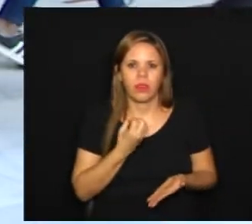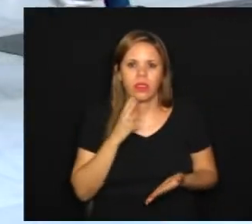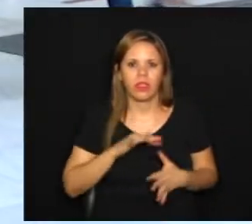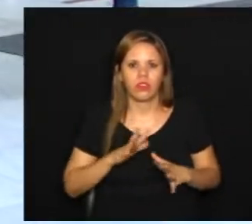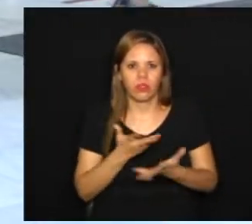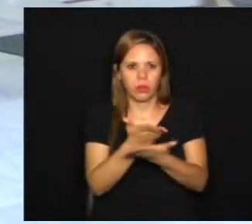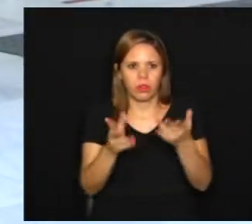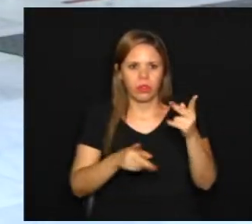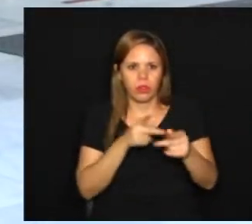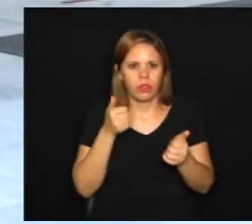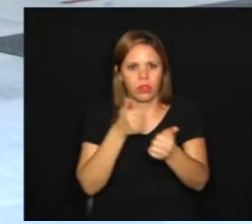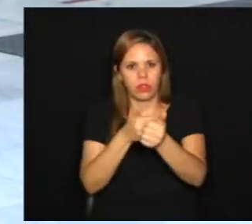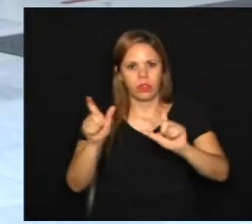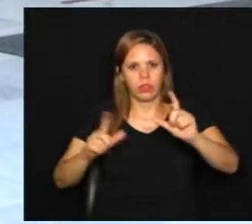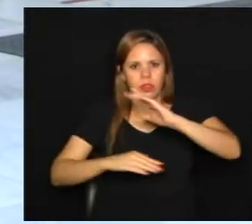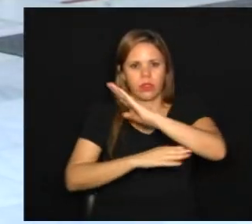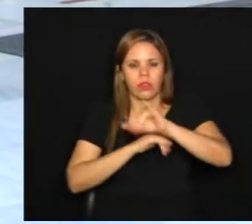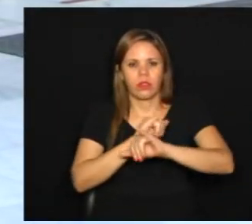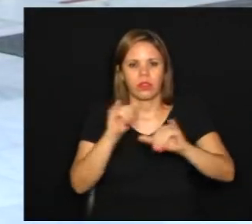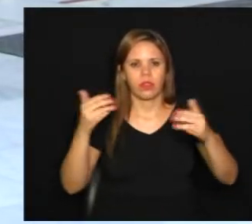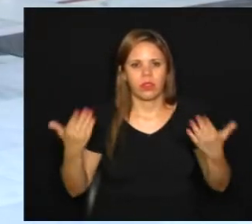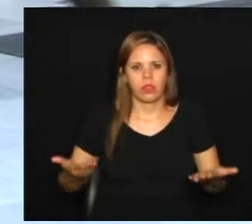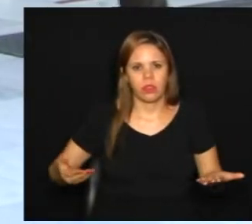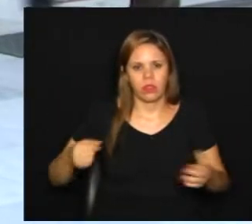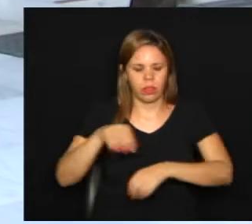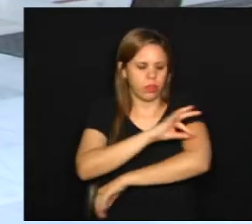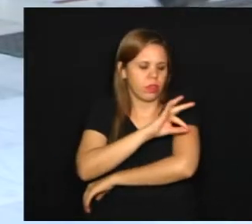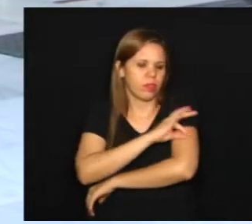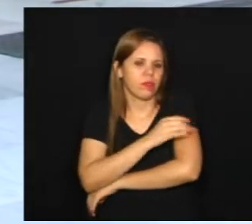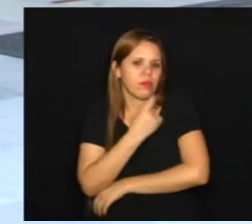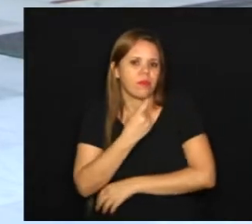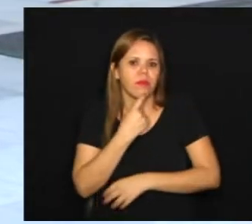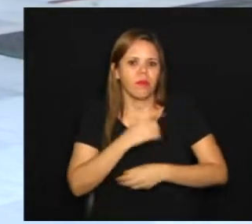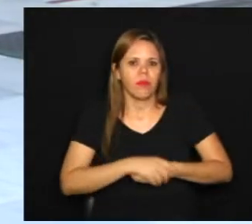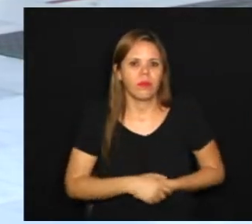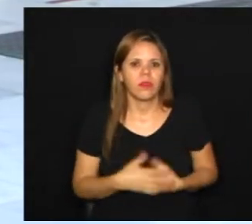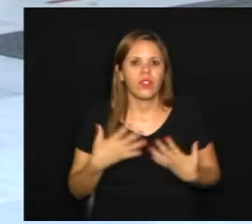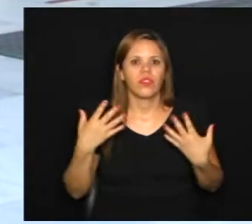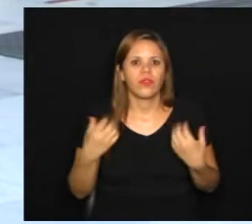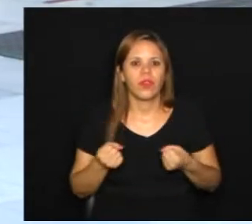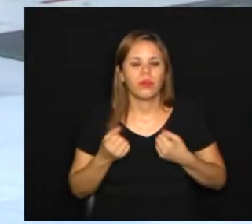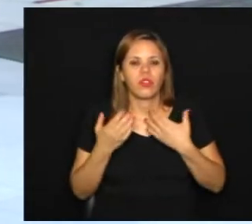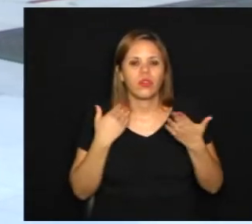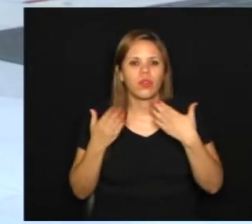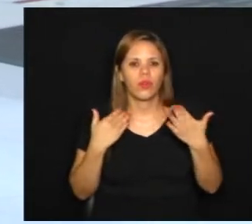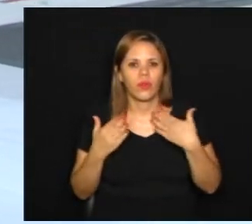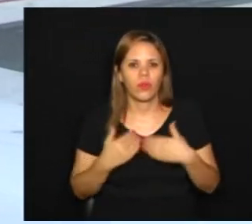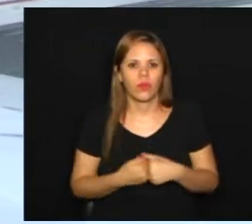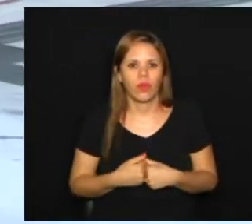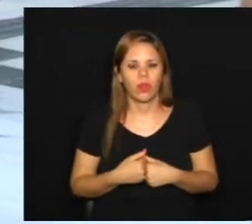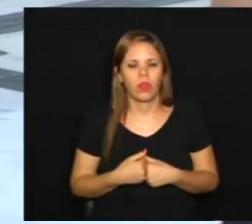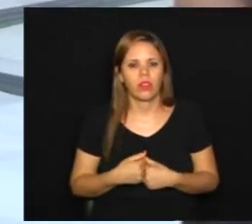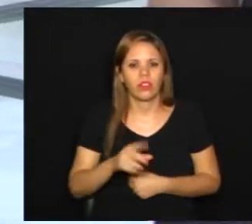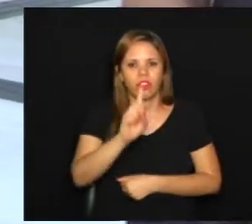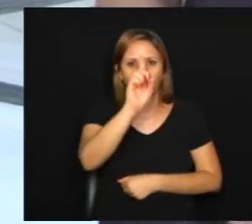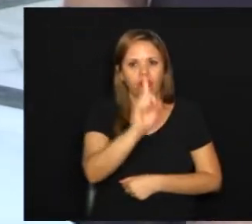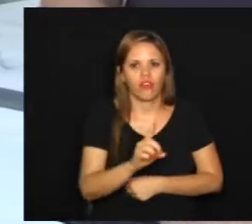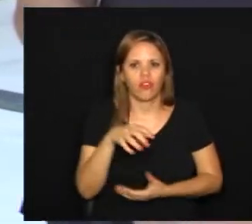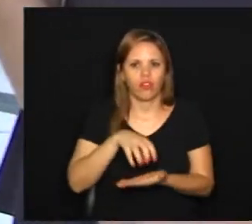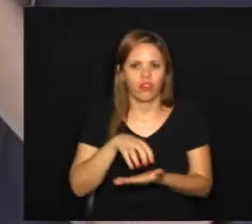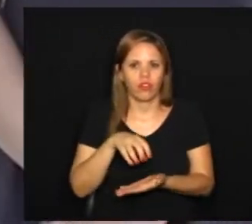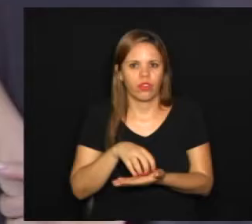que acompanha o Jornal Câmara Notícia. Nós estamos aqui na Prefeitura de Campinas e vamos conversar com a diretora do